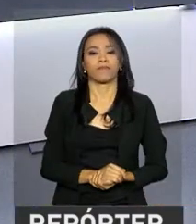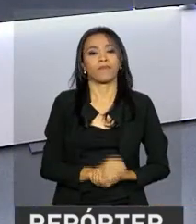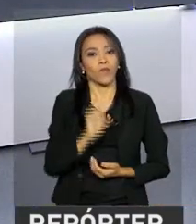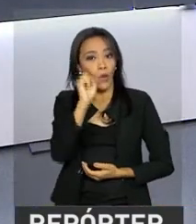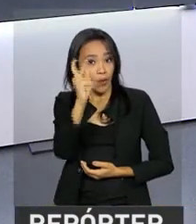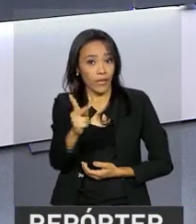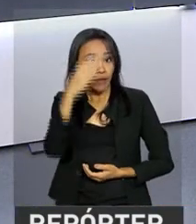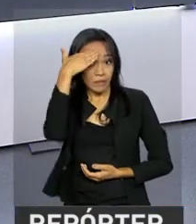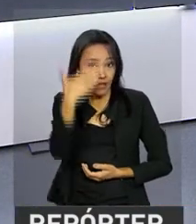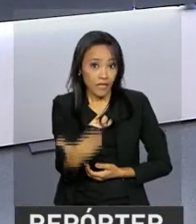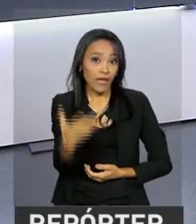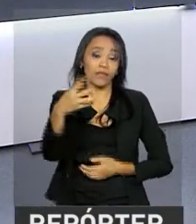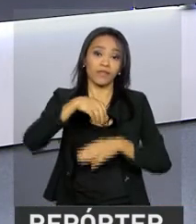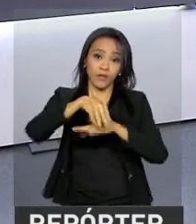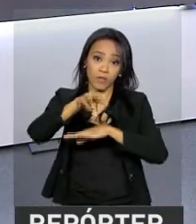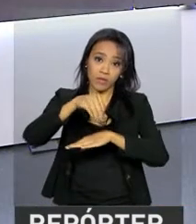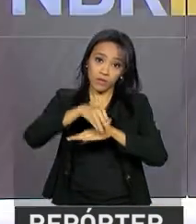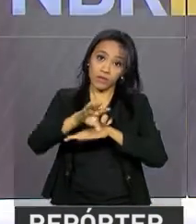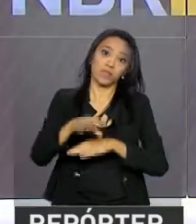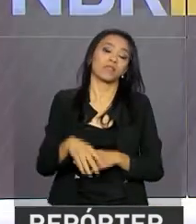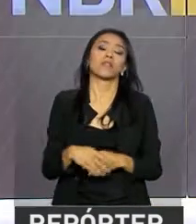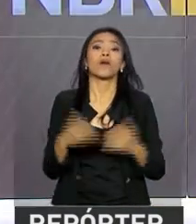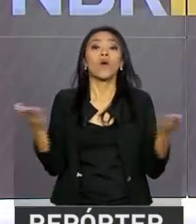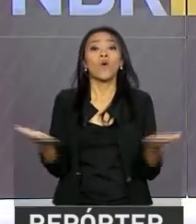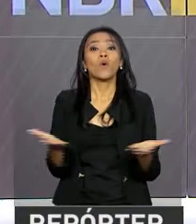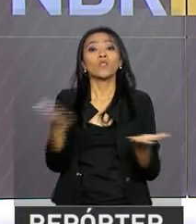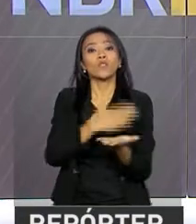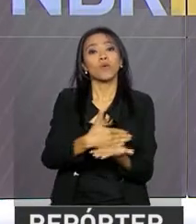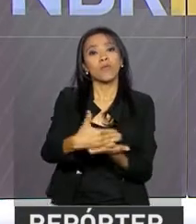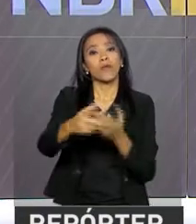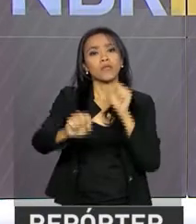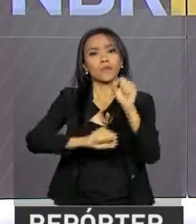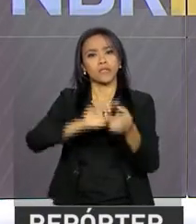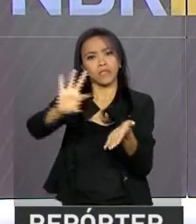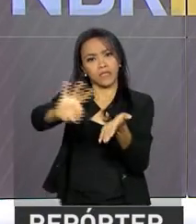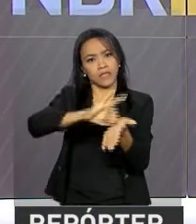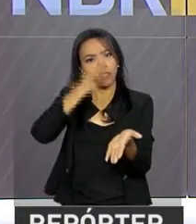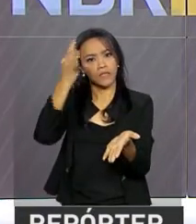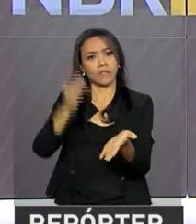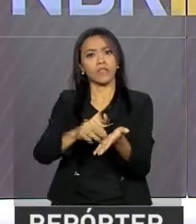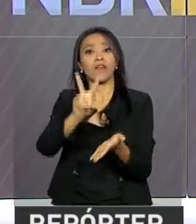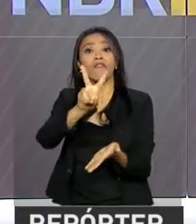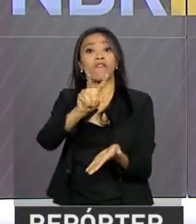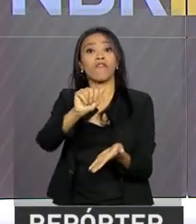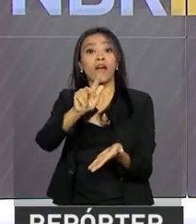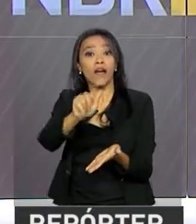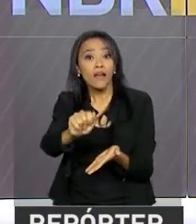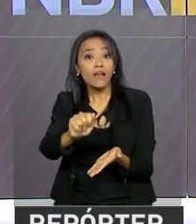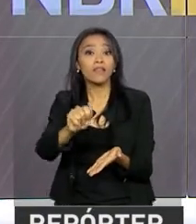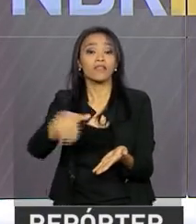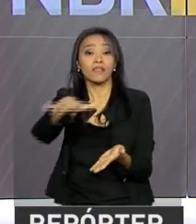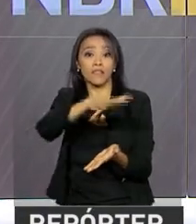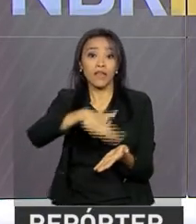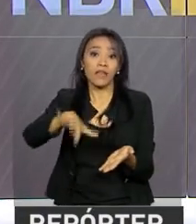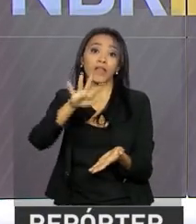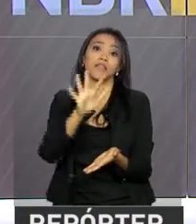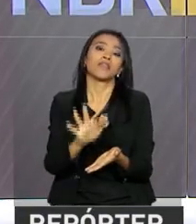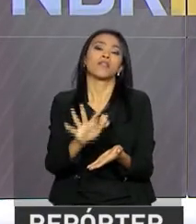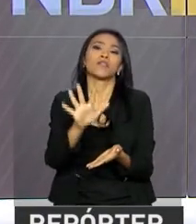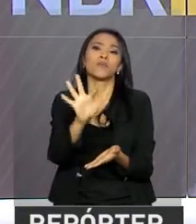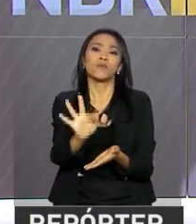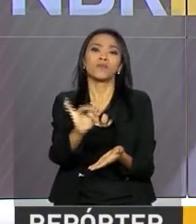ele é obrigado pelas suas informações e começam hoje as inscrições para vagas remanescentes do fundo de financiamento estudantil